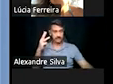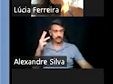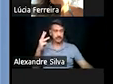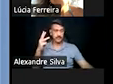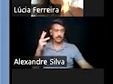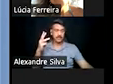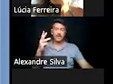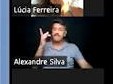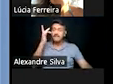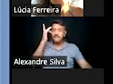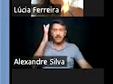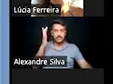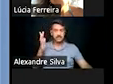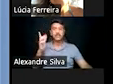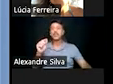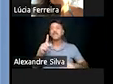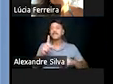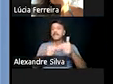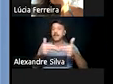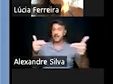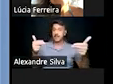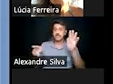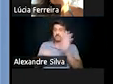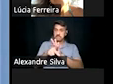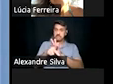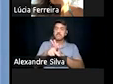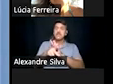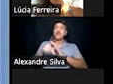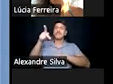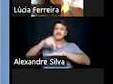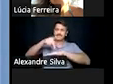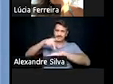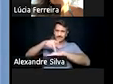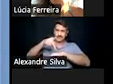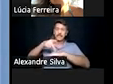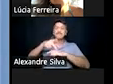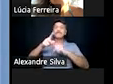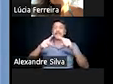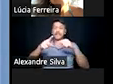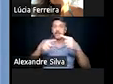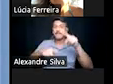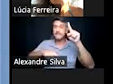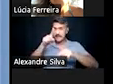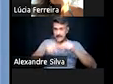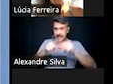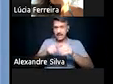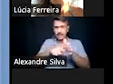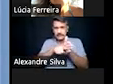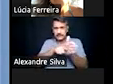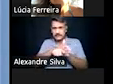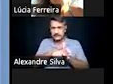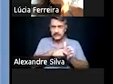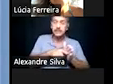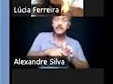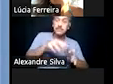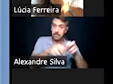facilidade o material por completo da rocha. E, posteriormente, Esses materiais que são analisados, coletados